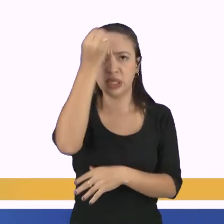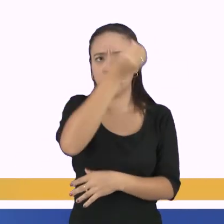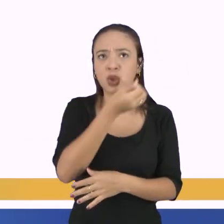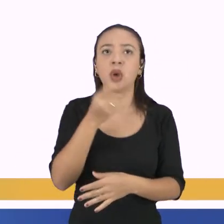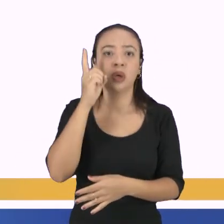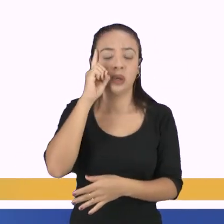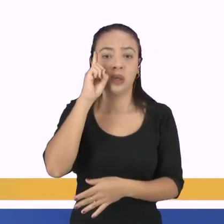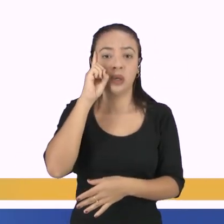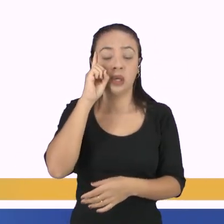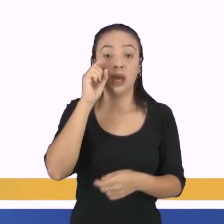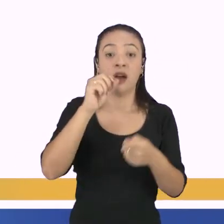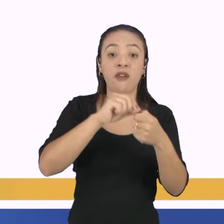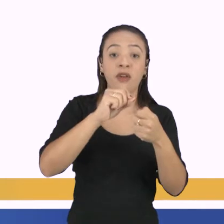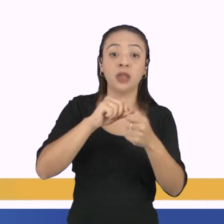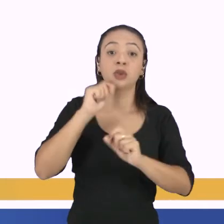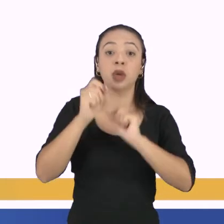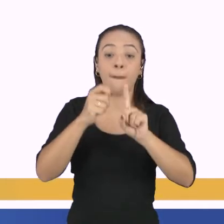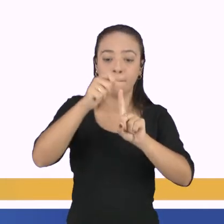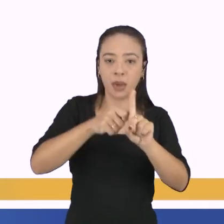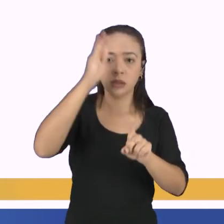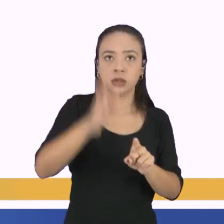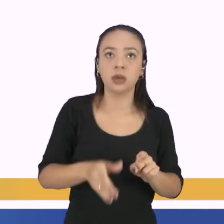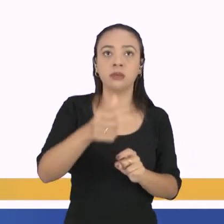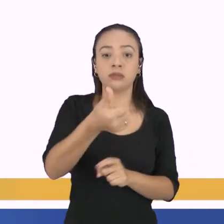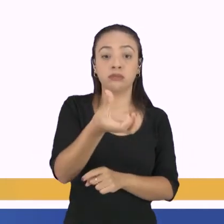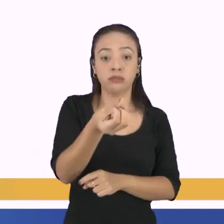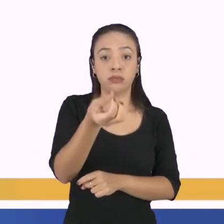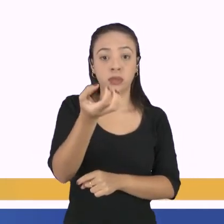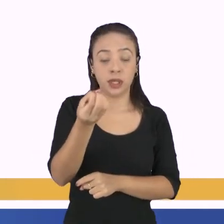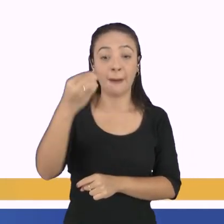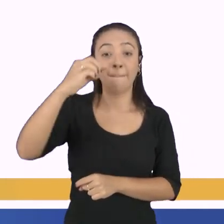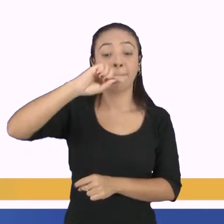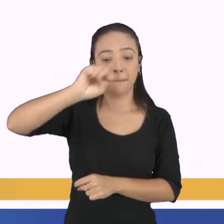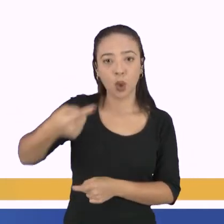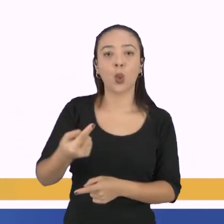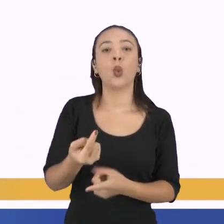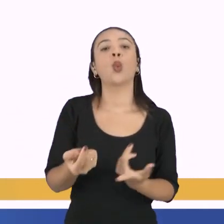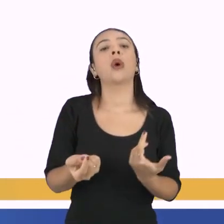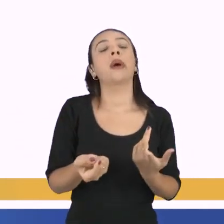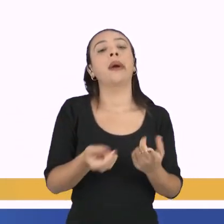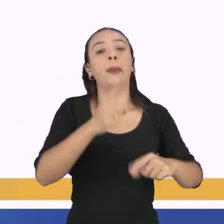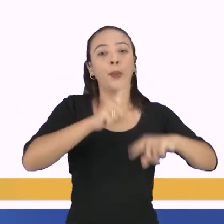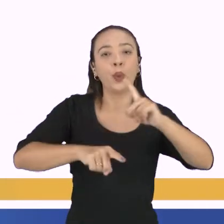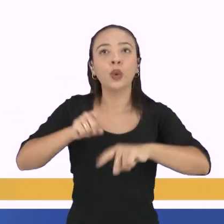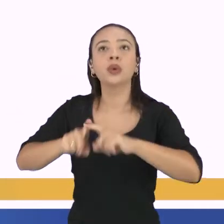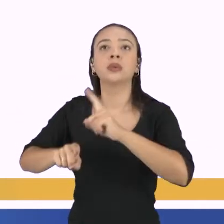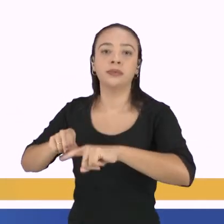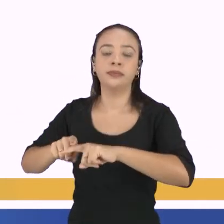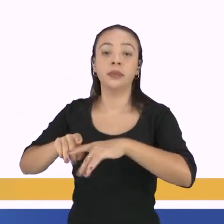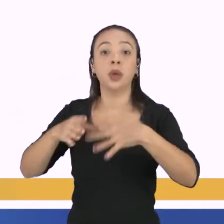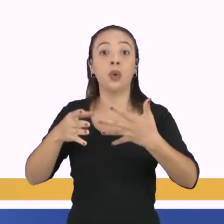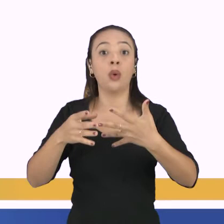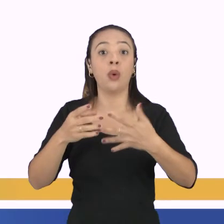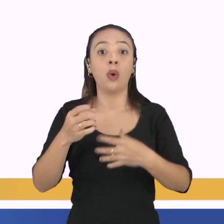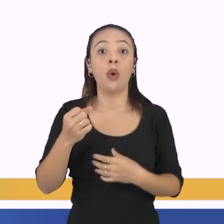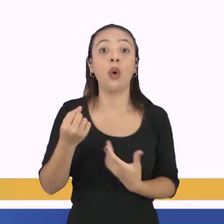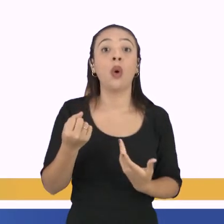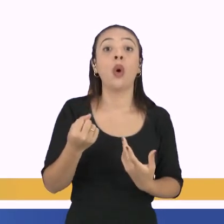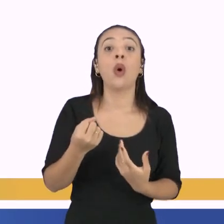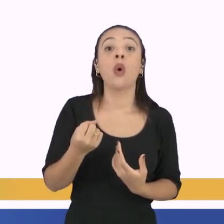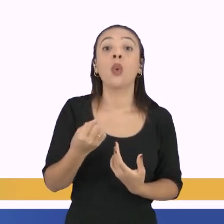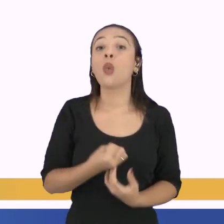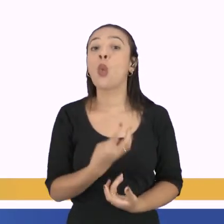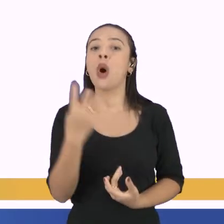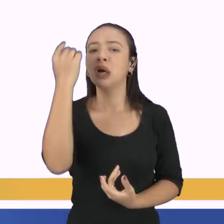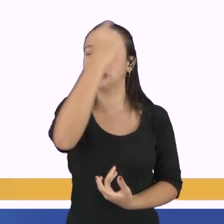a produção mensal é de 160 mil produtos. Pergunto para você, quantas horas diárias serão